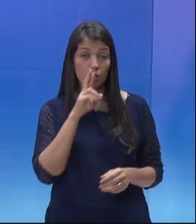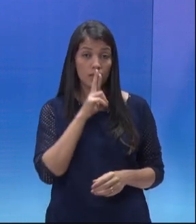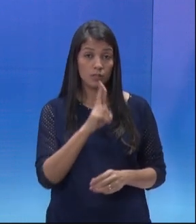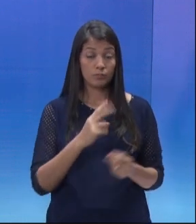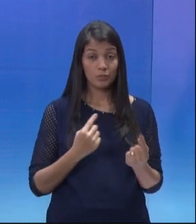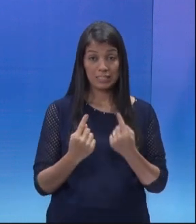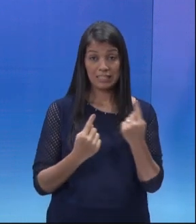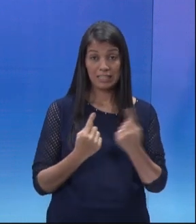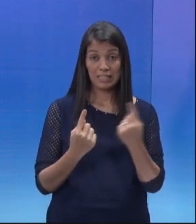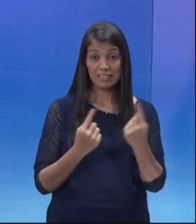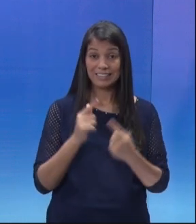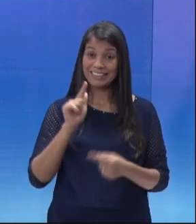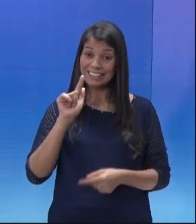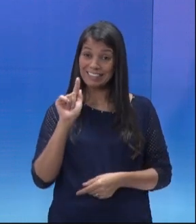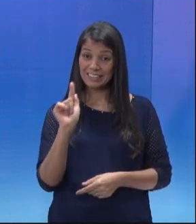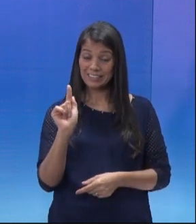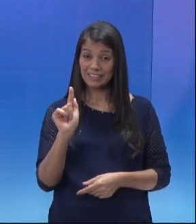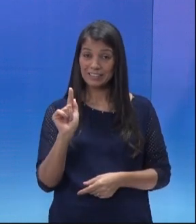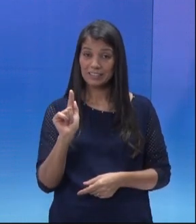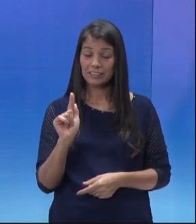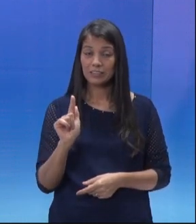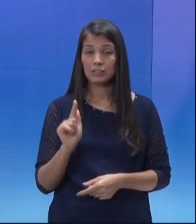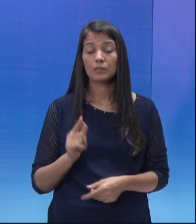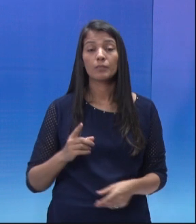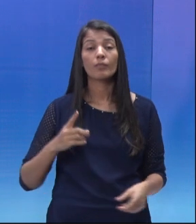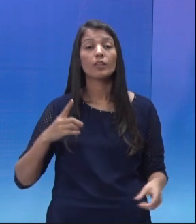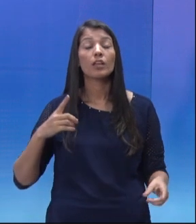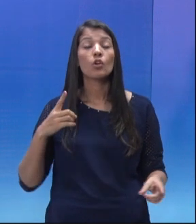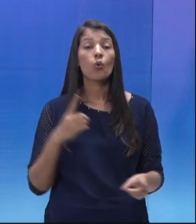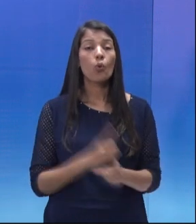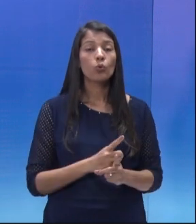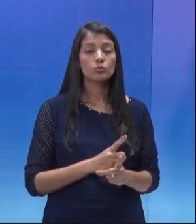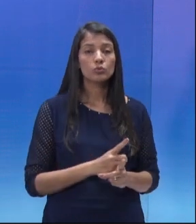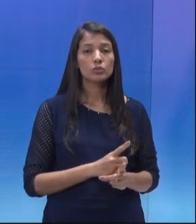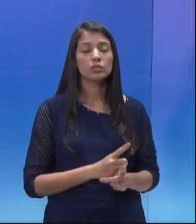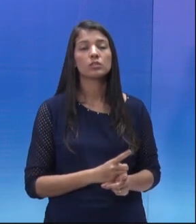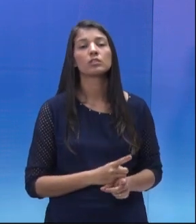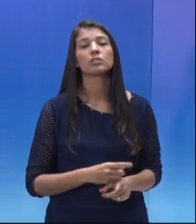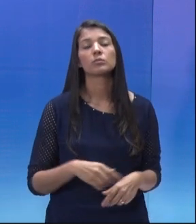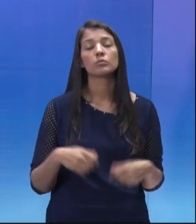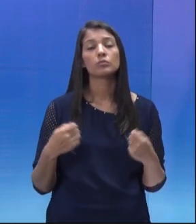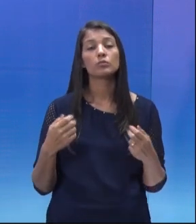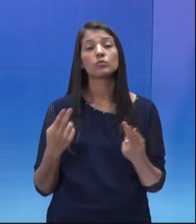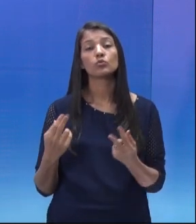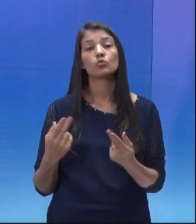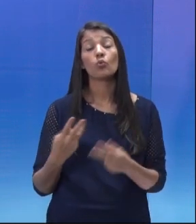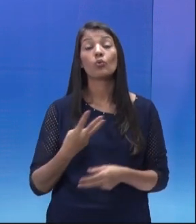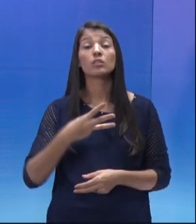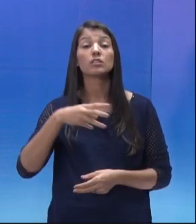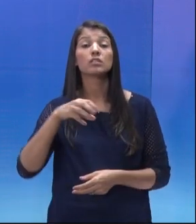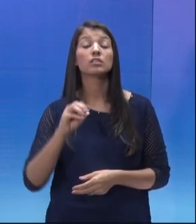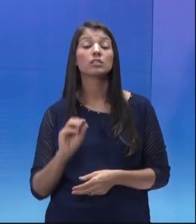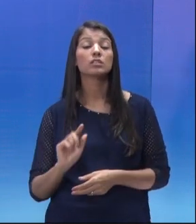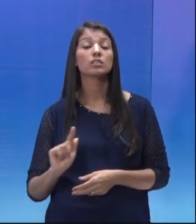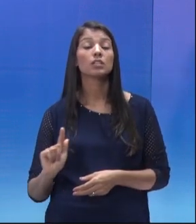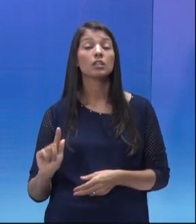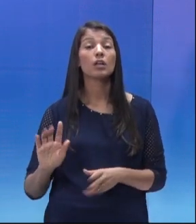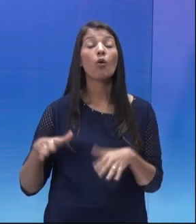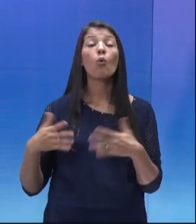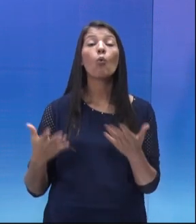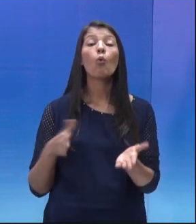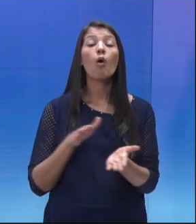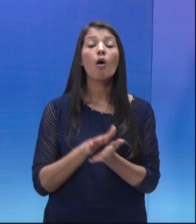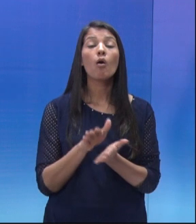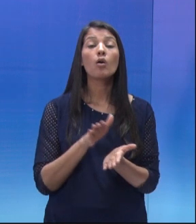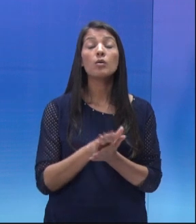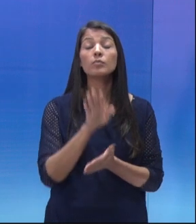nosso ser, o nosso fóssil encontrado, possui 30 gramas. Então, qual será a emissão para 30 gramas? Se eu